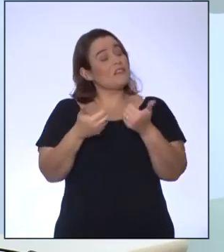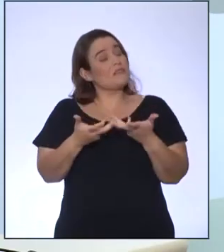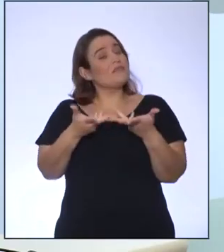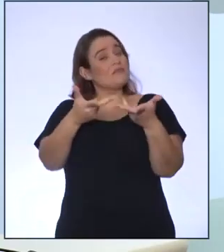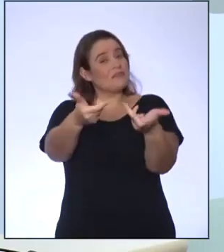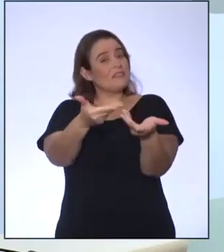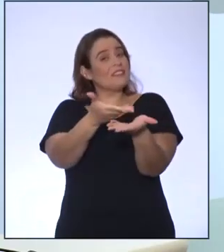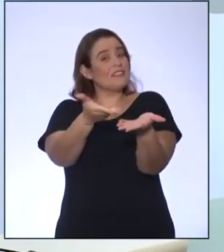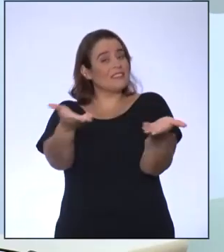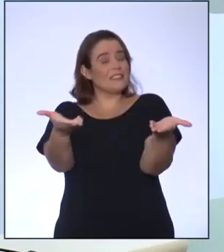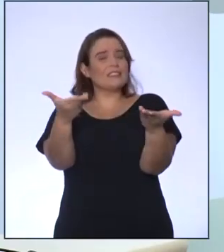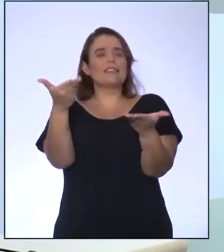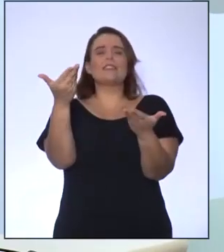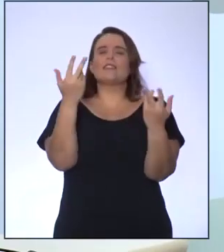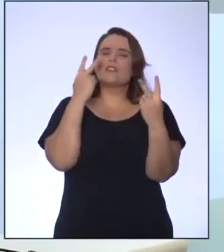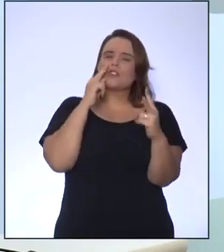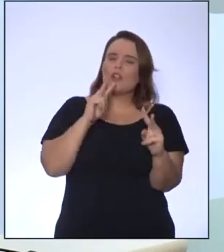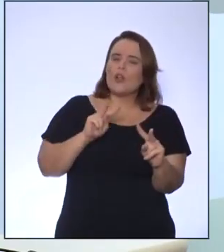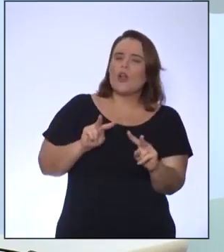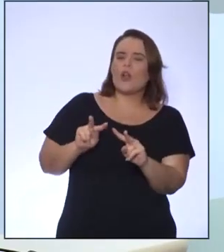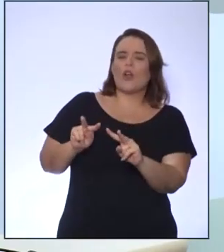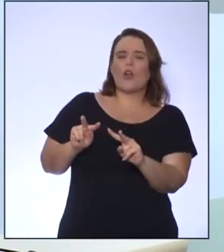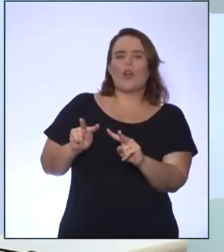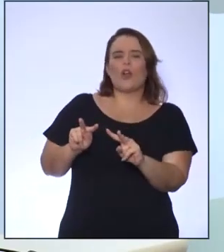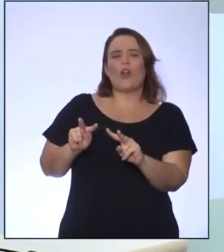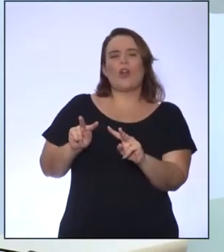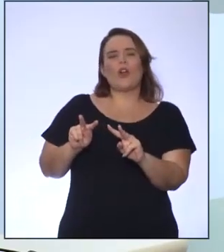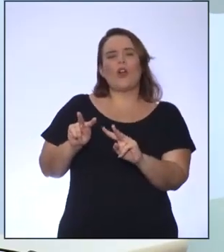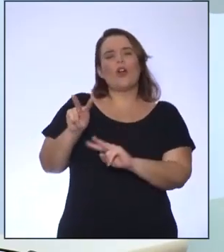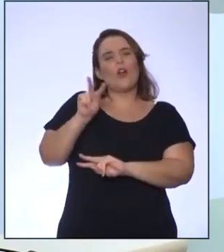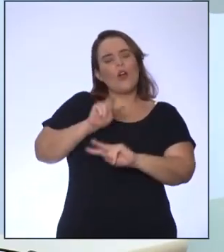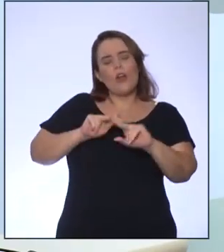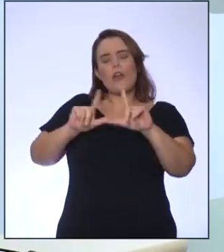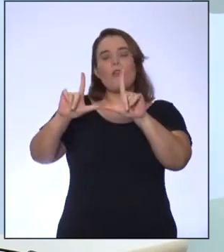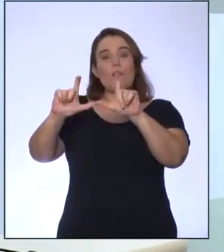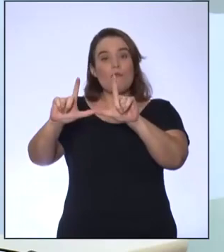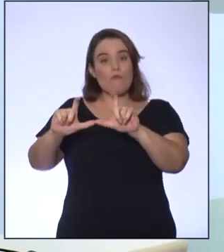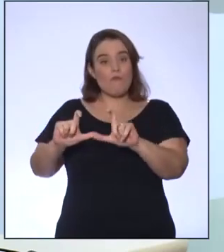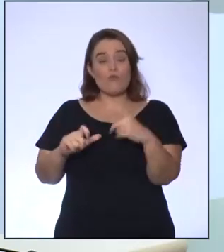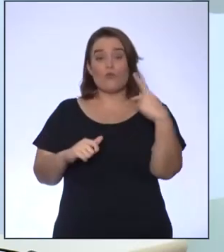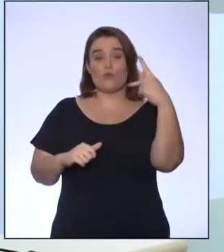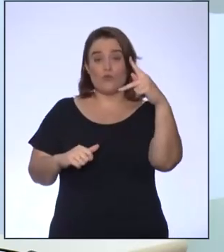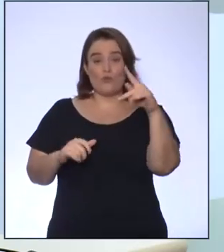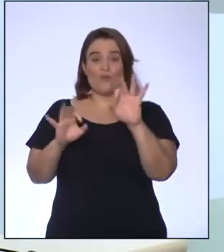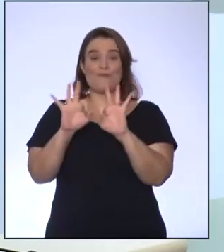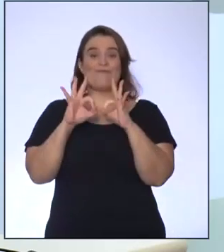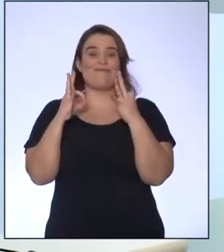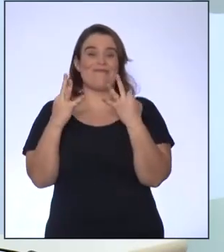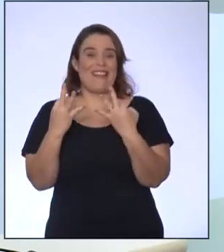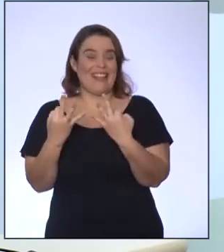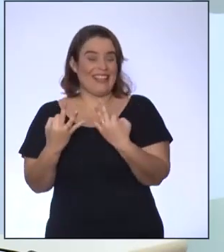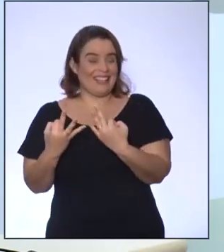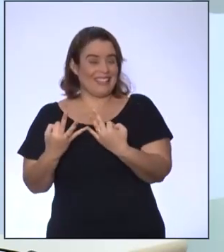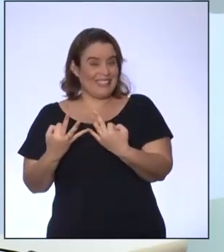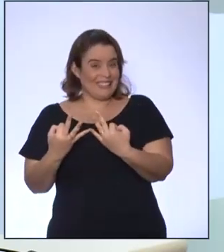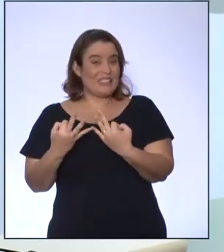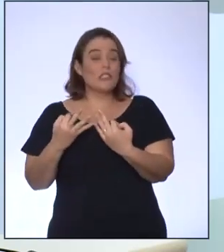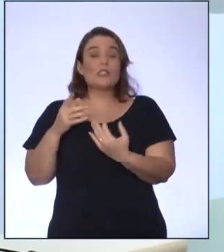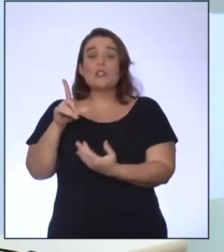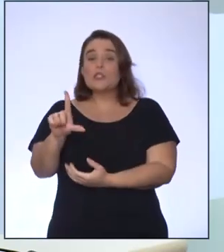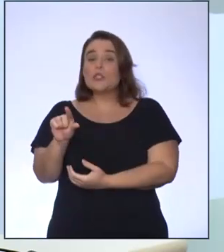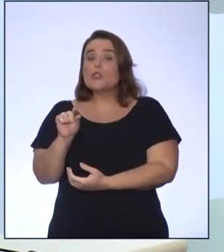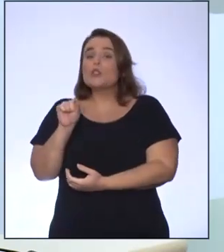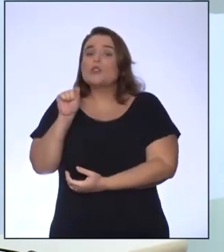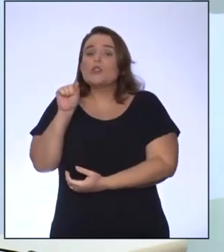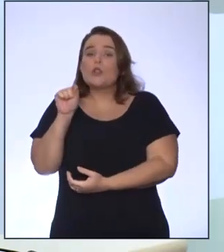convite para vocês olharem, né, para o registro das suas fotos, da sua família, escolher 1